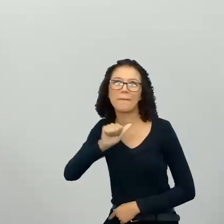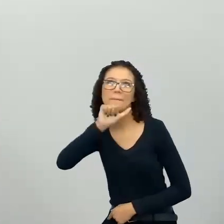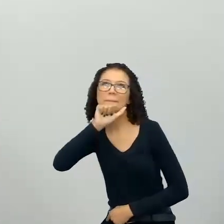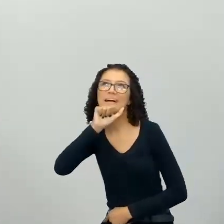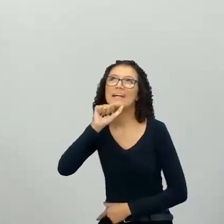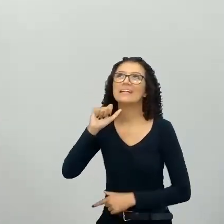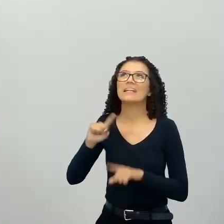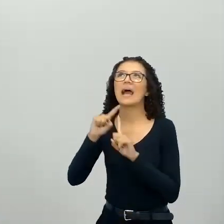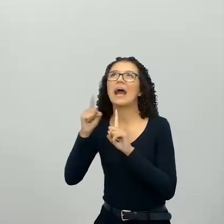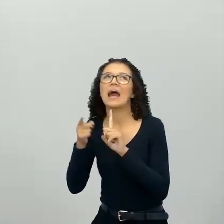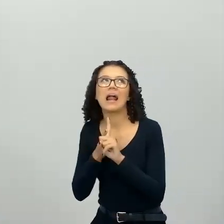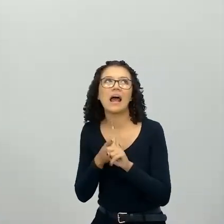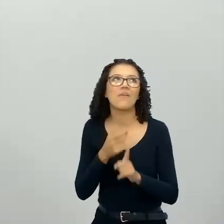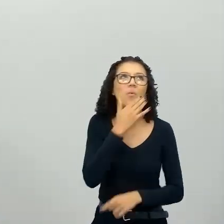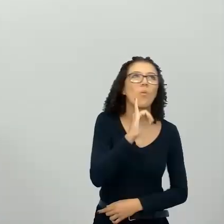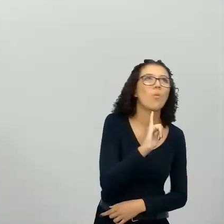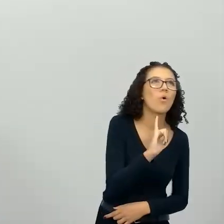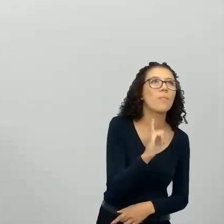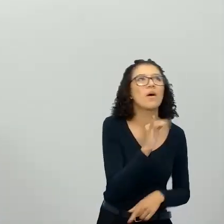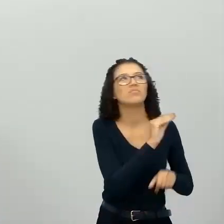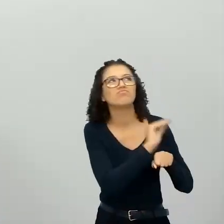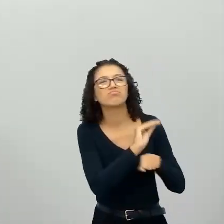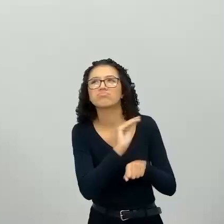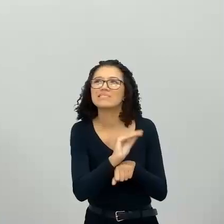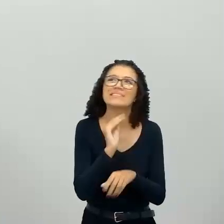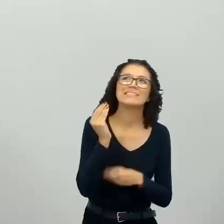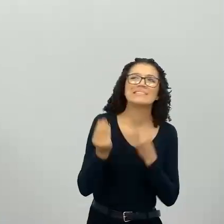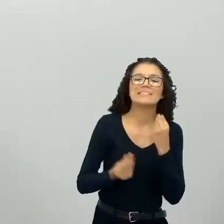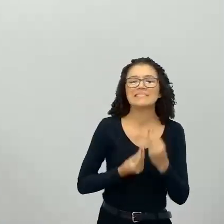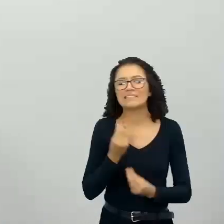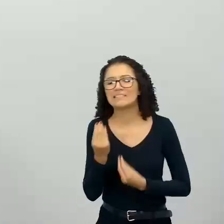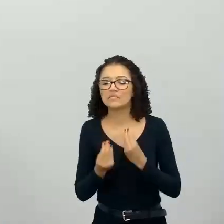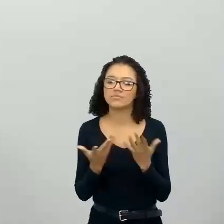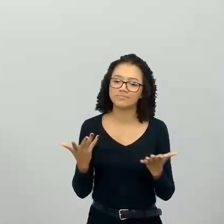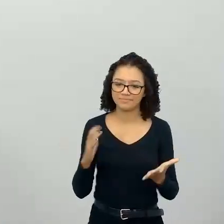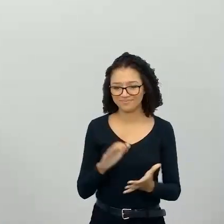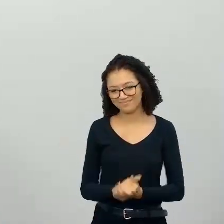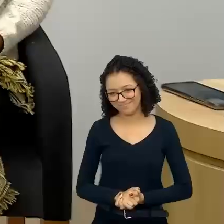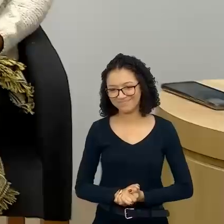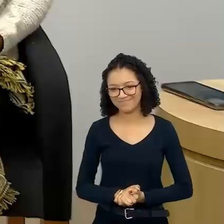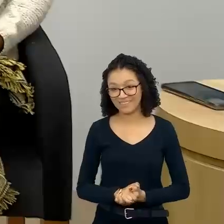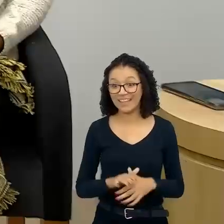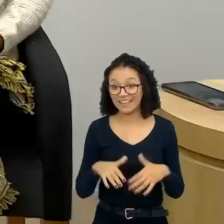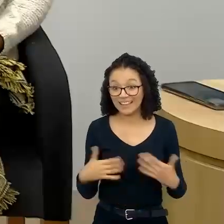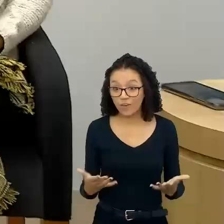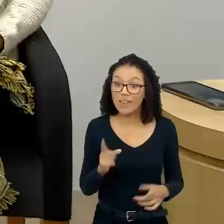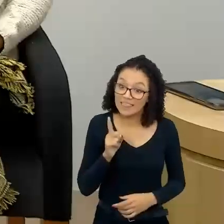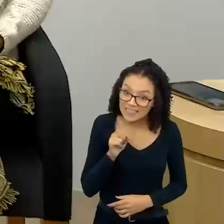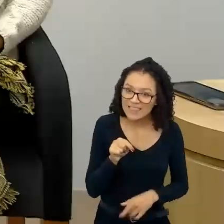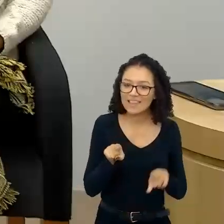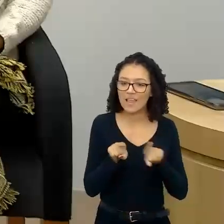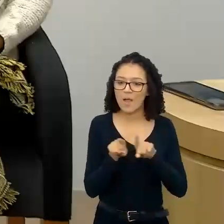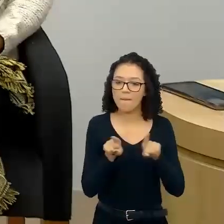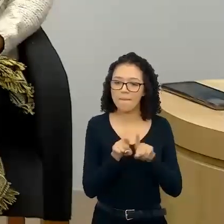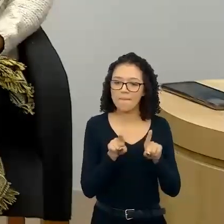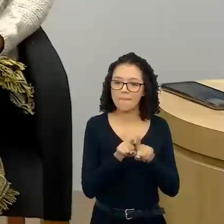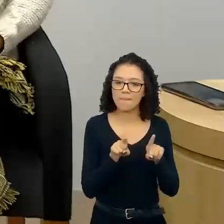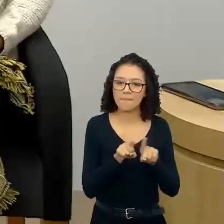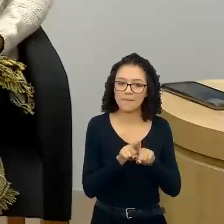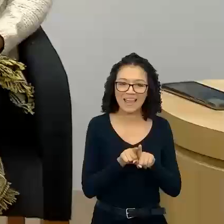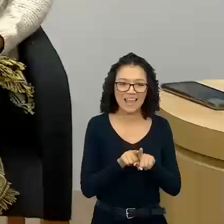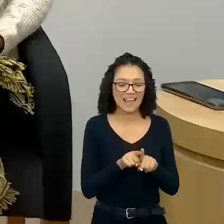precisa ajudar com os irmãos menores. Então, é uma forma de negligência, né? E é uma exploração de trabalho